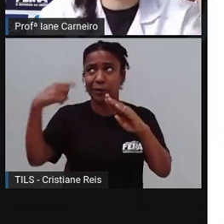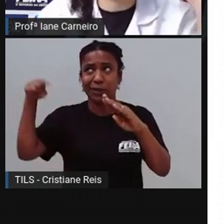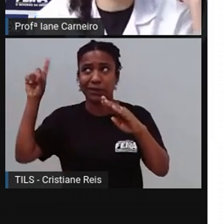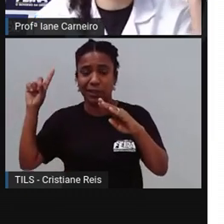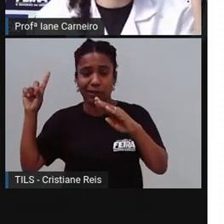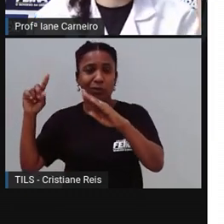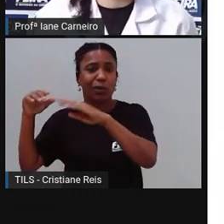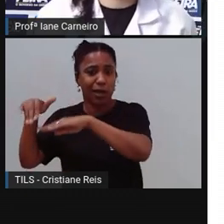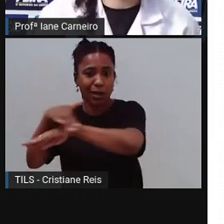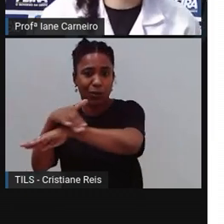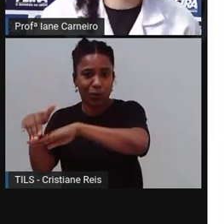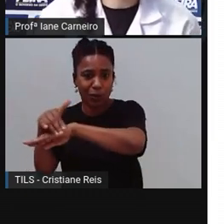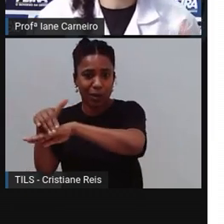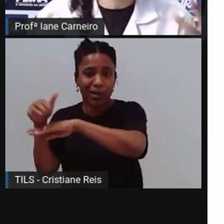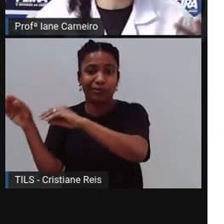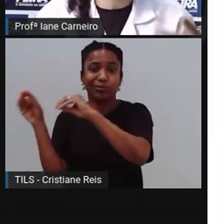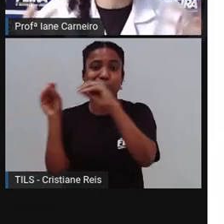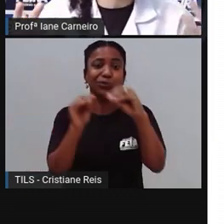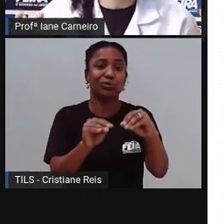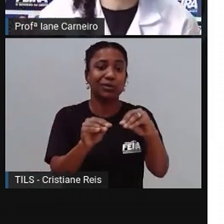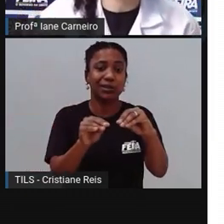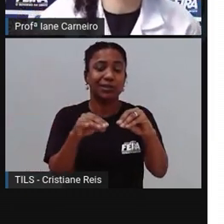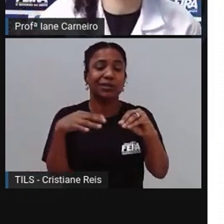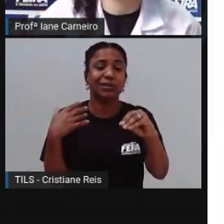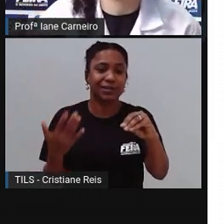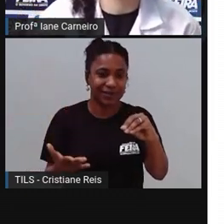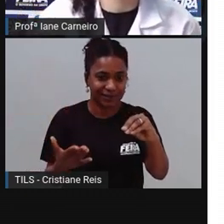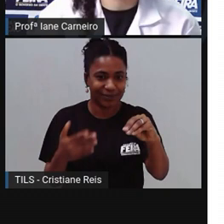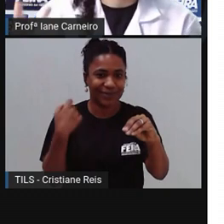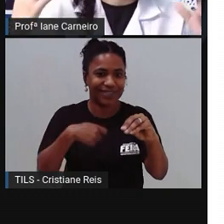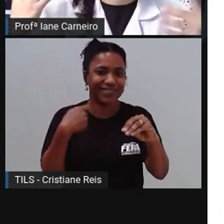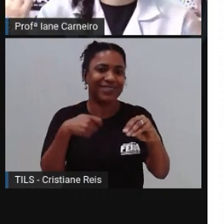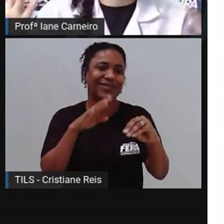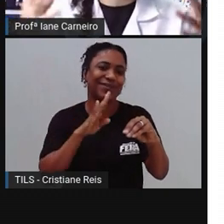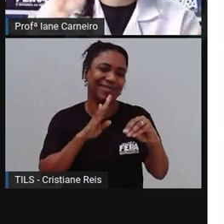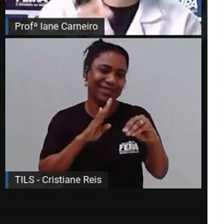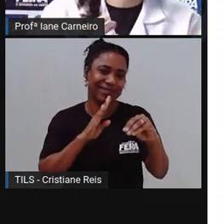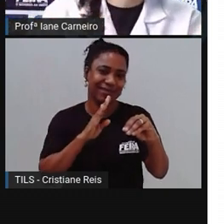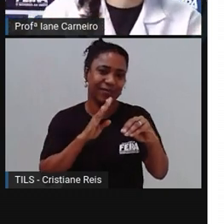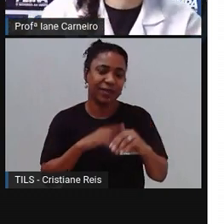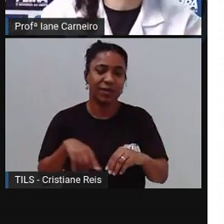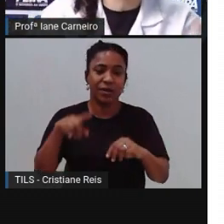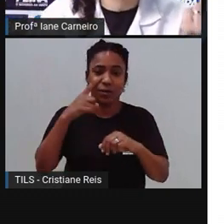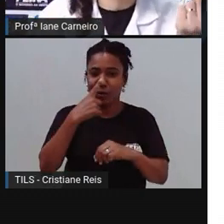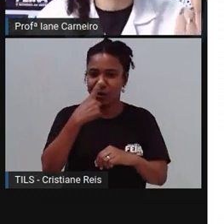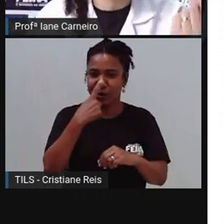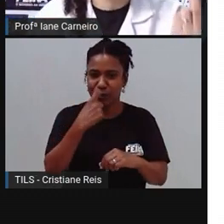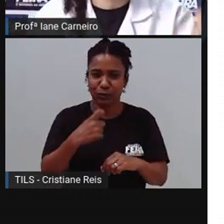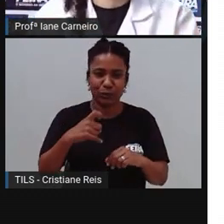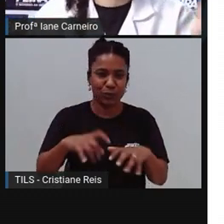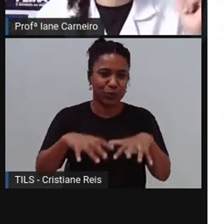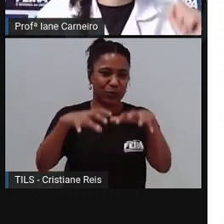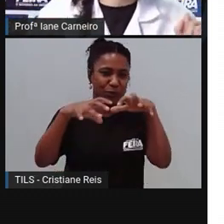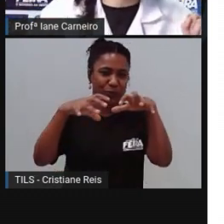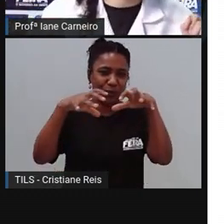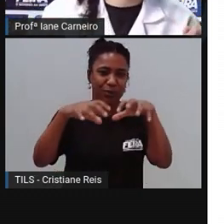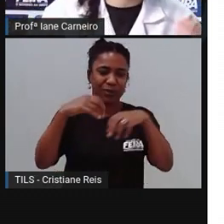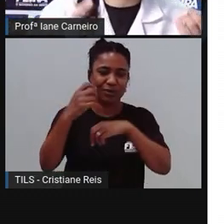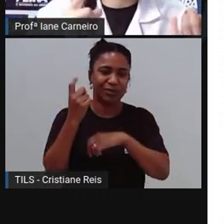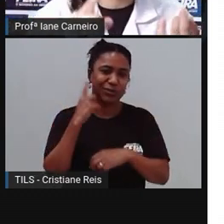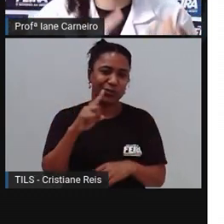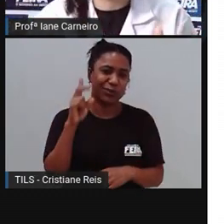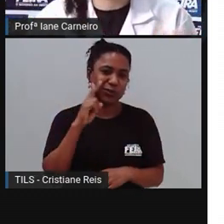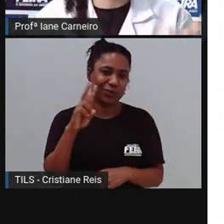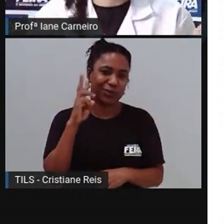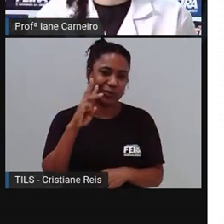gente morava? Tá certo? Por que que é importante fazer isso? Para que seu lixo não fique lá na porta, ó, por muitos dias,